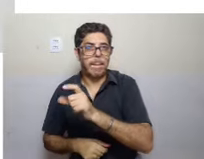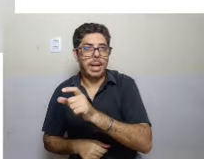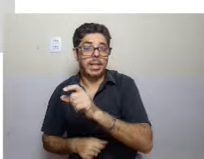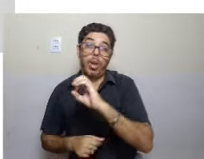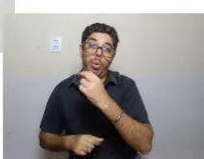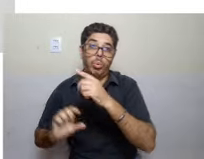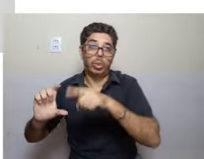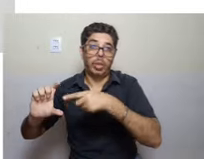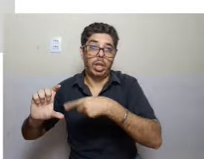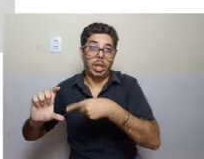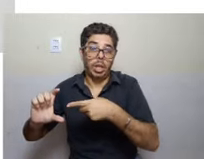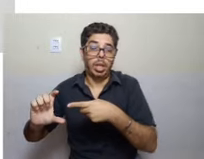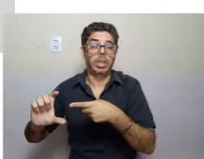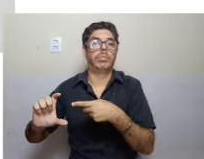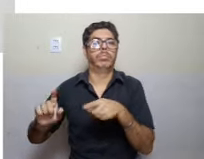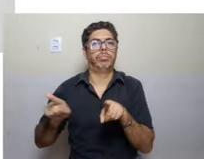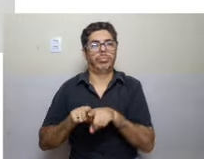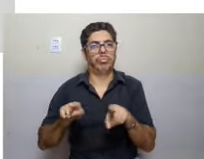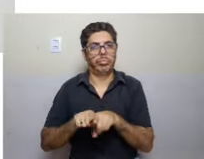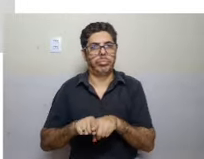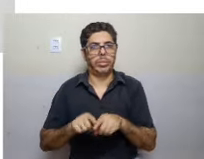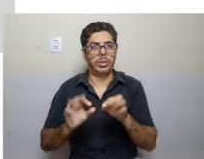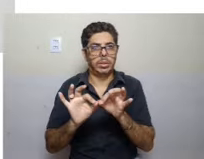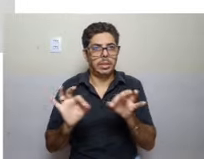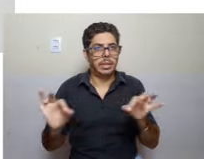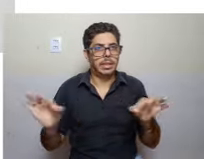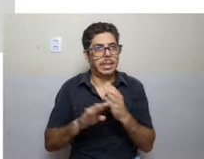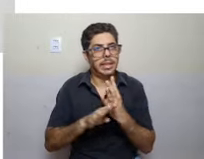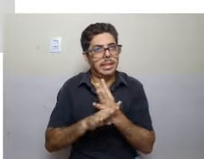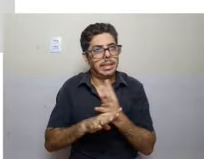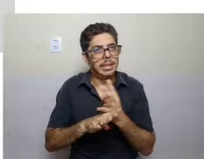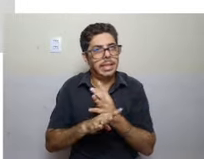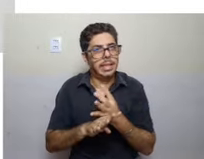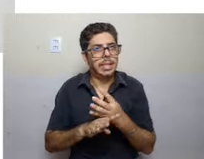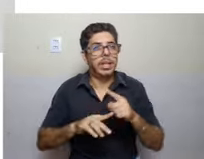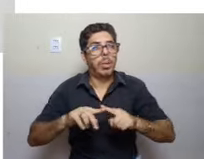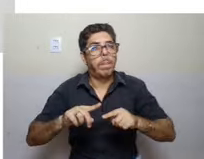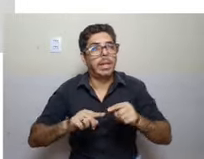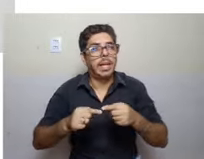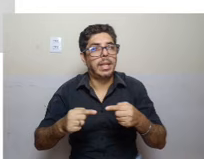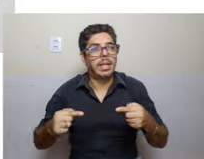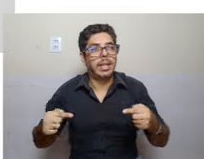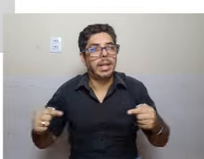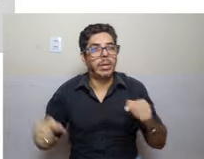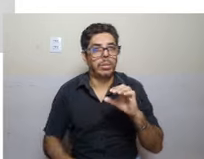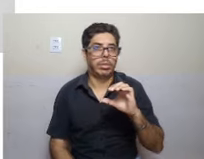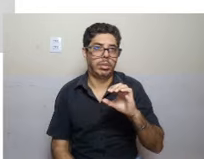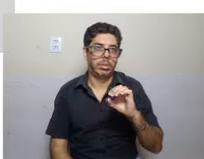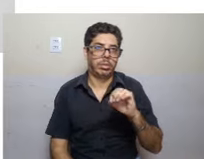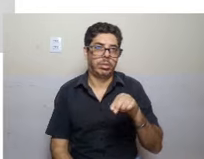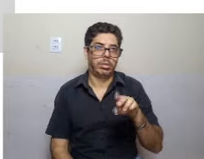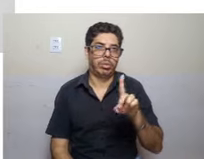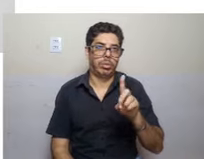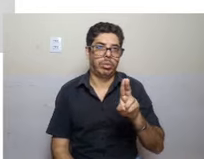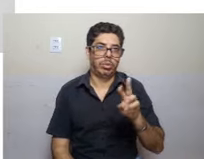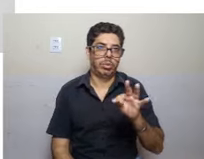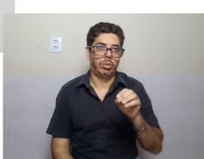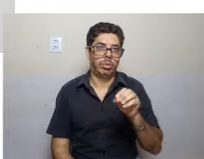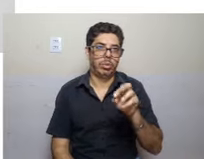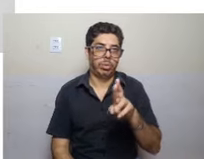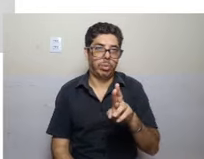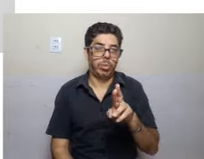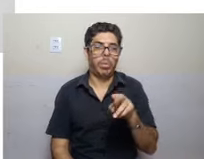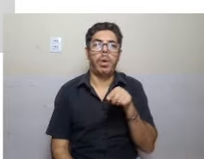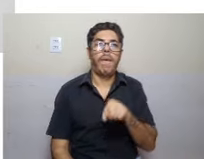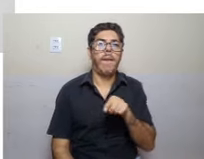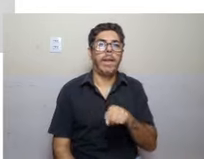mas também a resistência que o material condutor oferece ao fluxo de cargas. Além disso, para um determinado circuito de